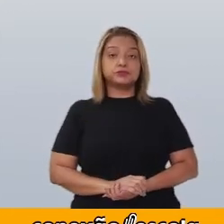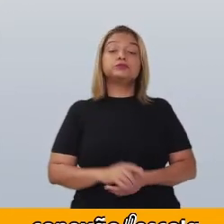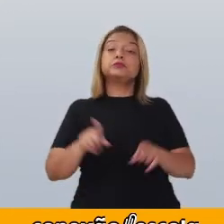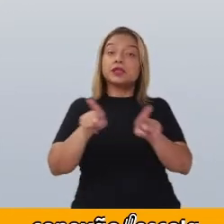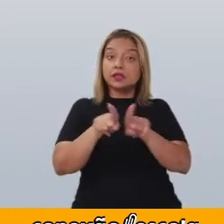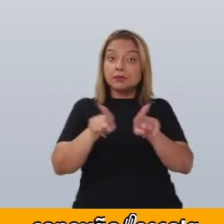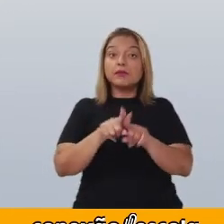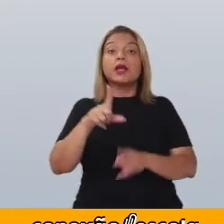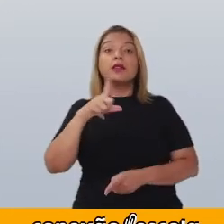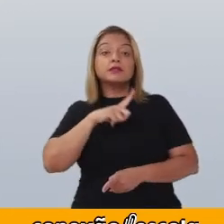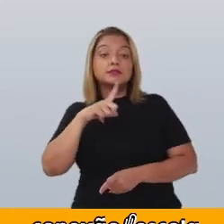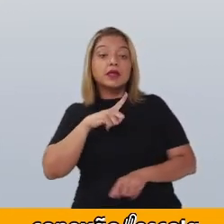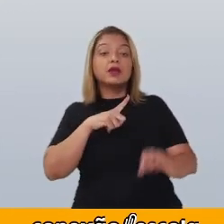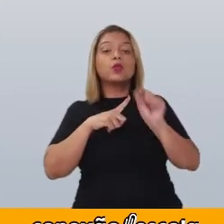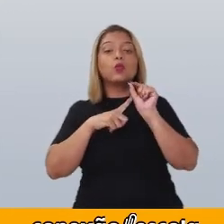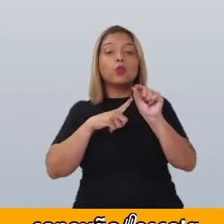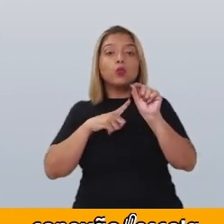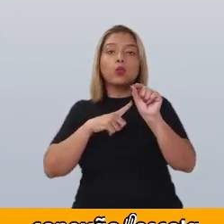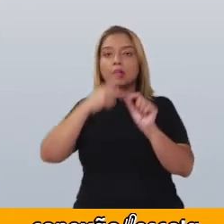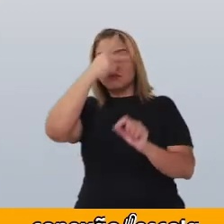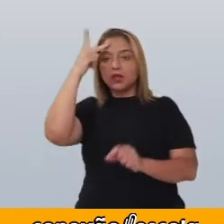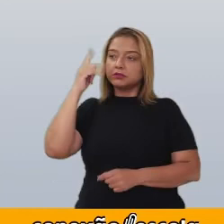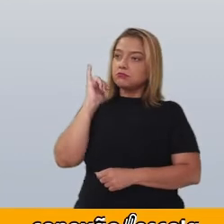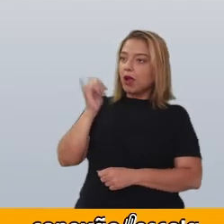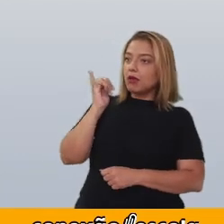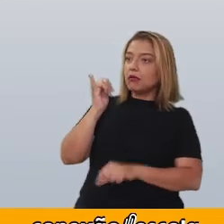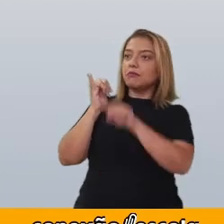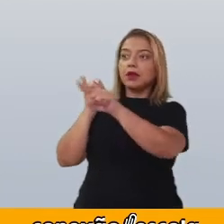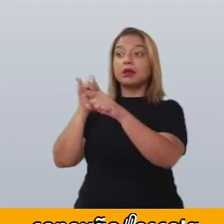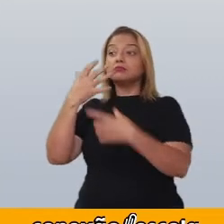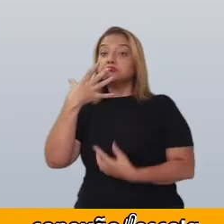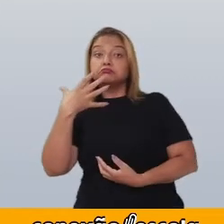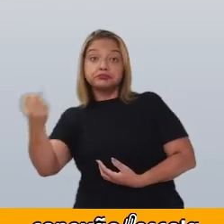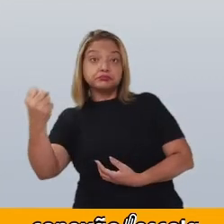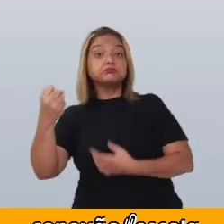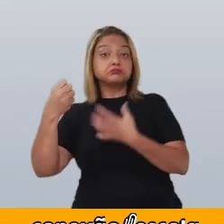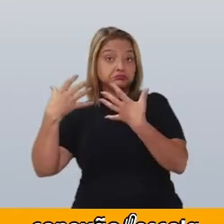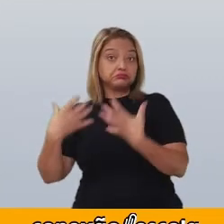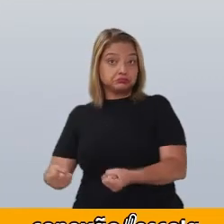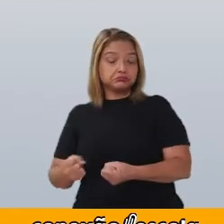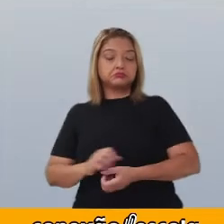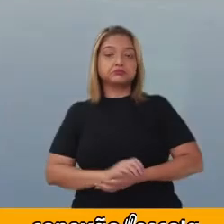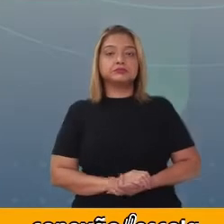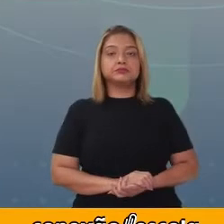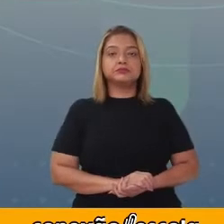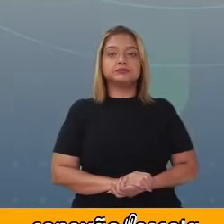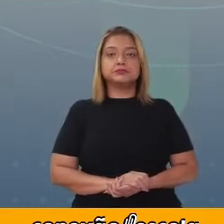Presença de emissor e receptor.